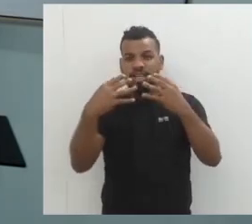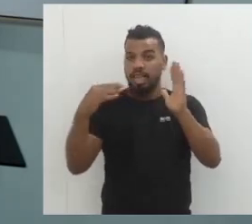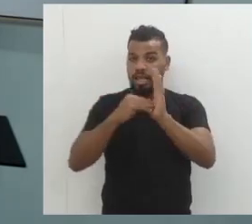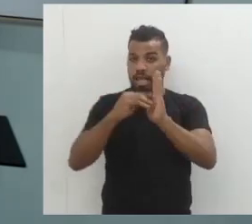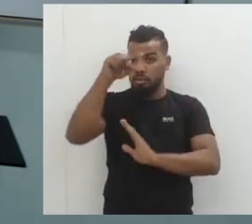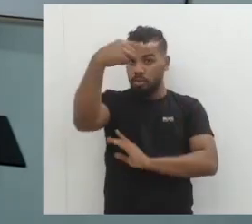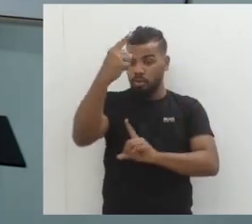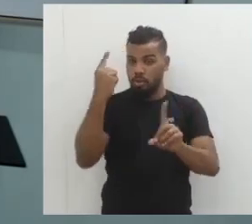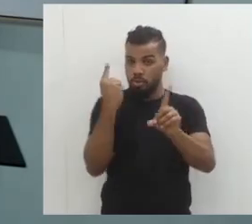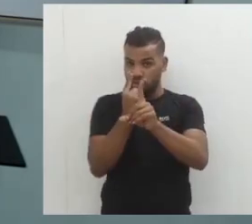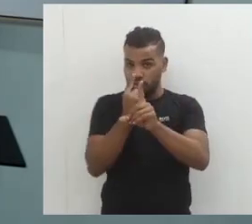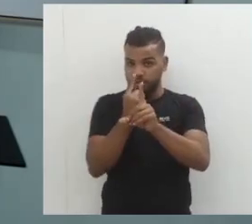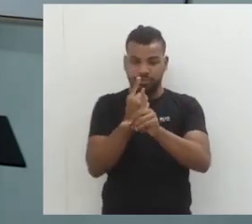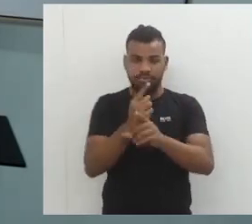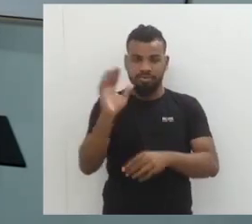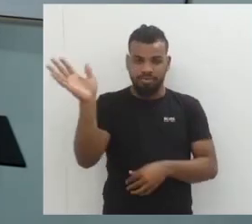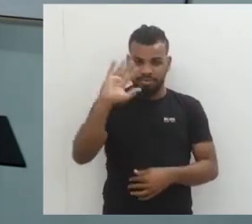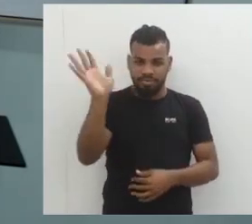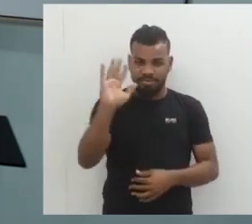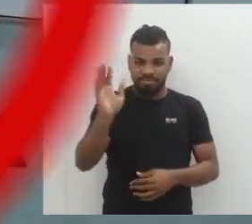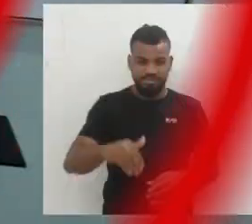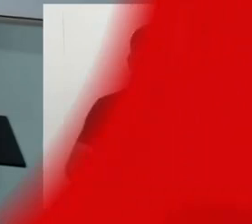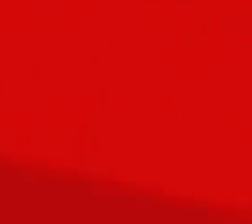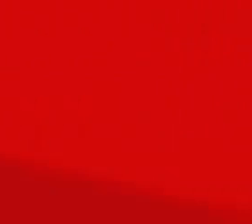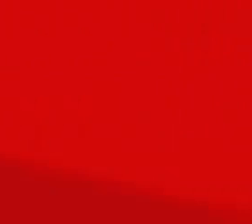até o nosso próximo encontro. Tchau, tchau.